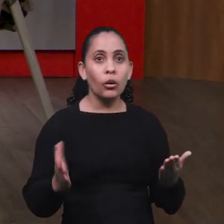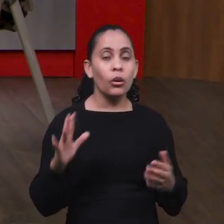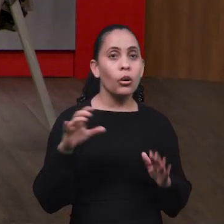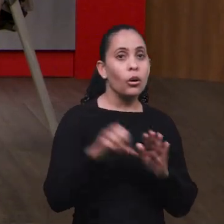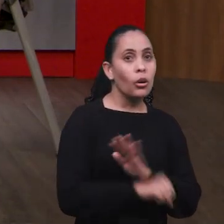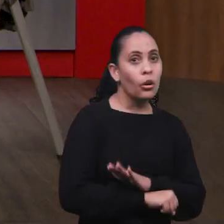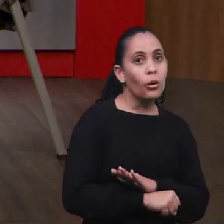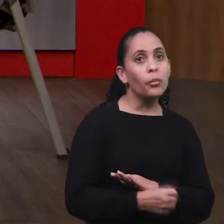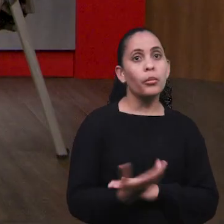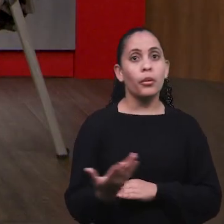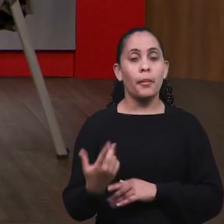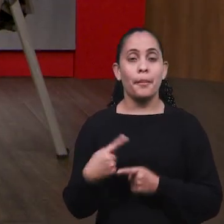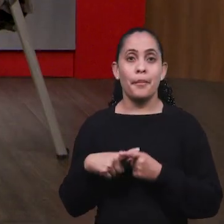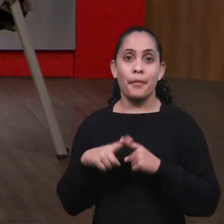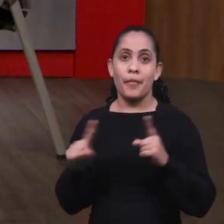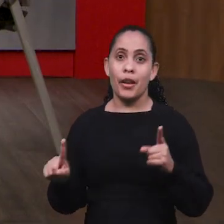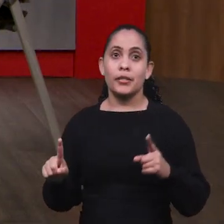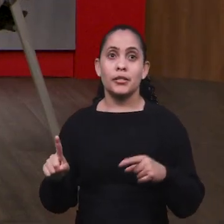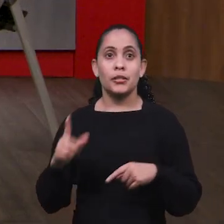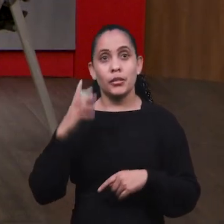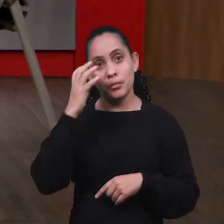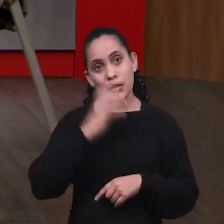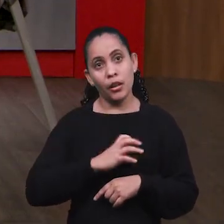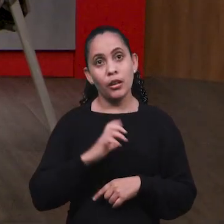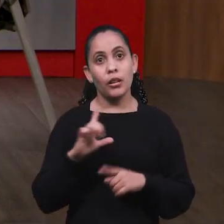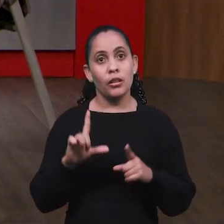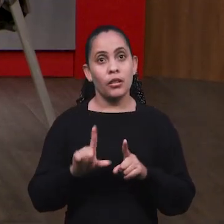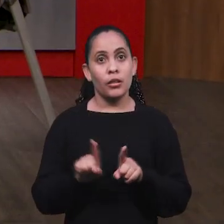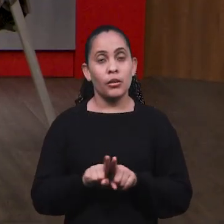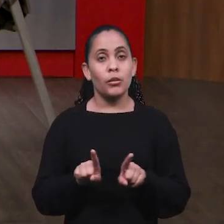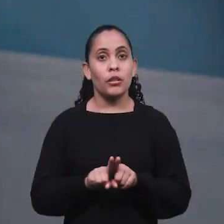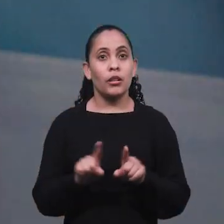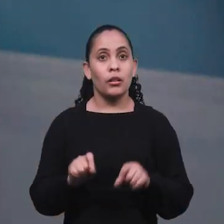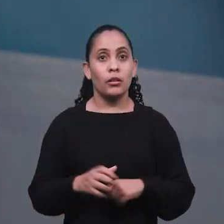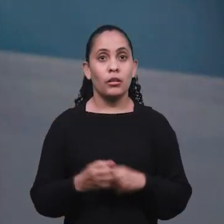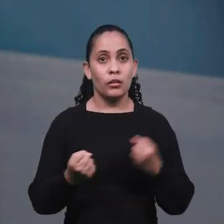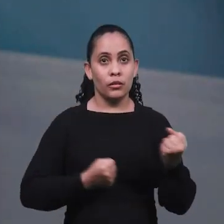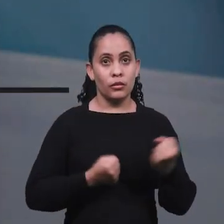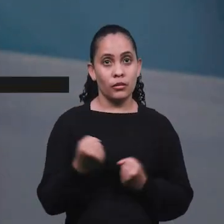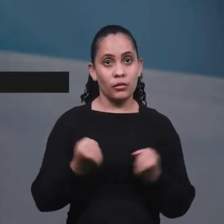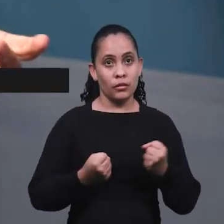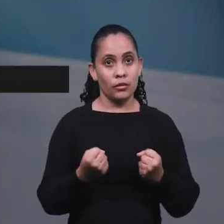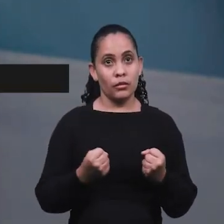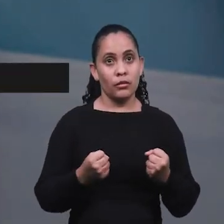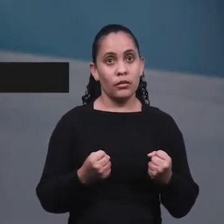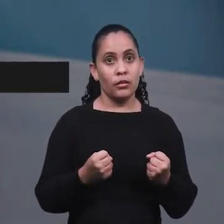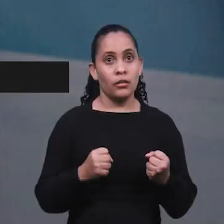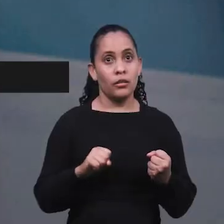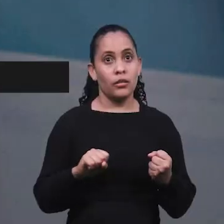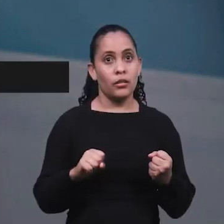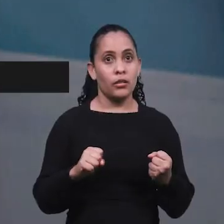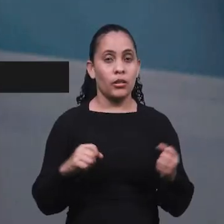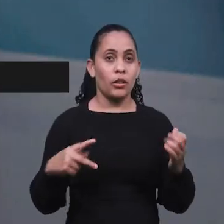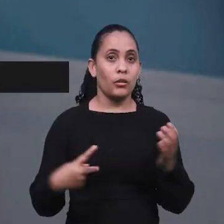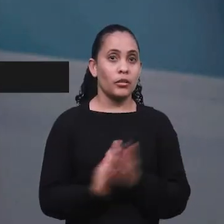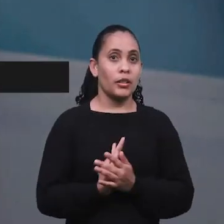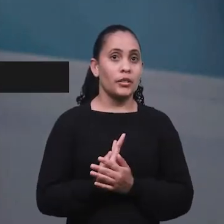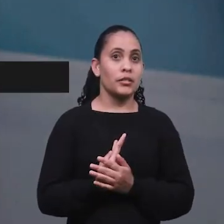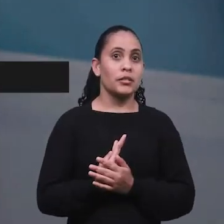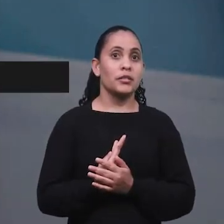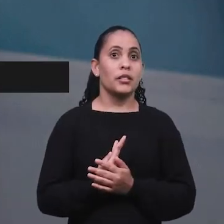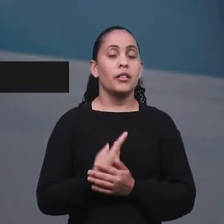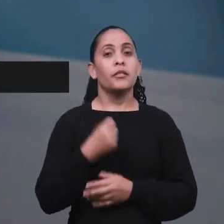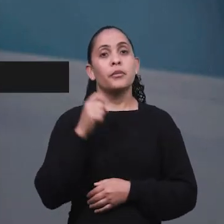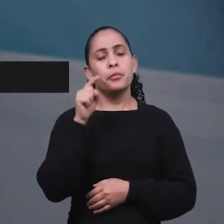do total, roubo. Né? Só que o risco maior de um seguro de carro não é o roubo, é justamente o dano a